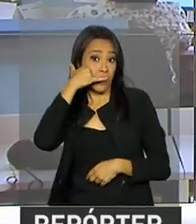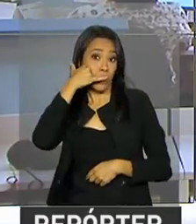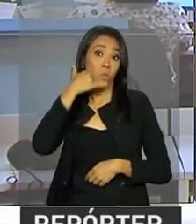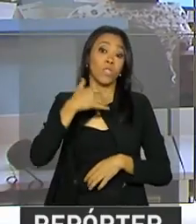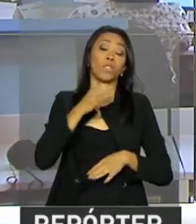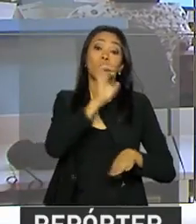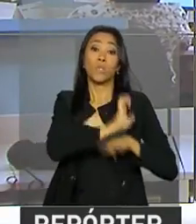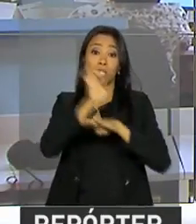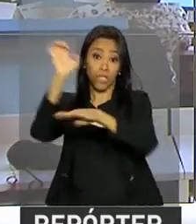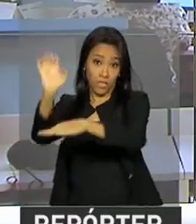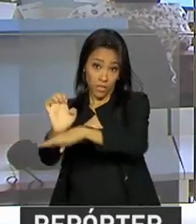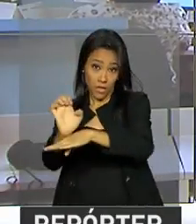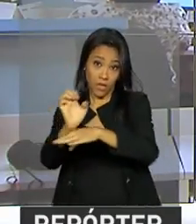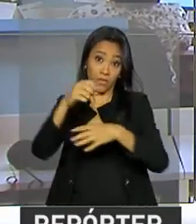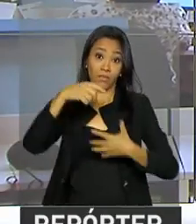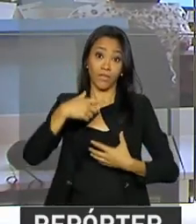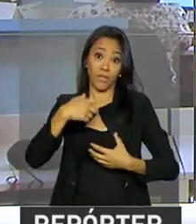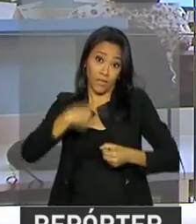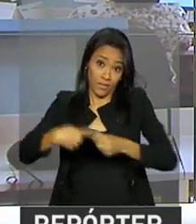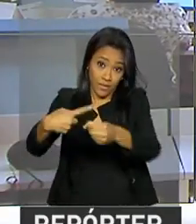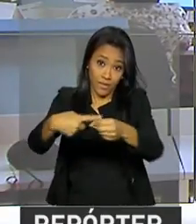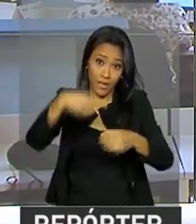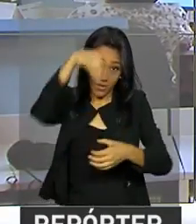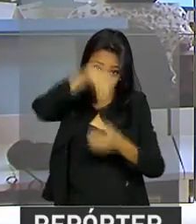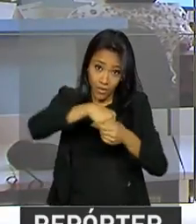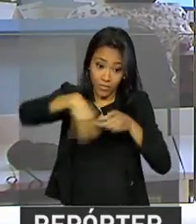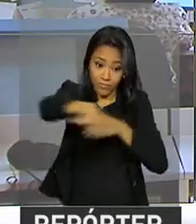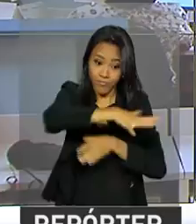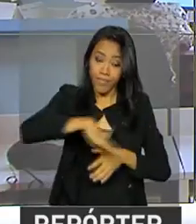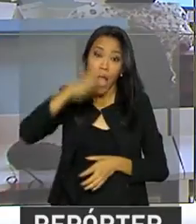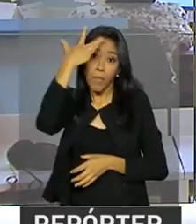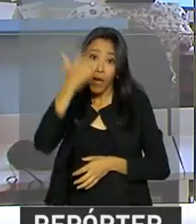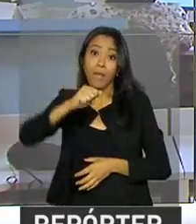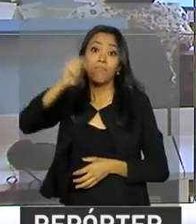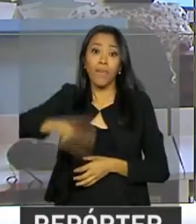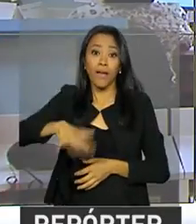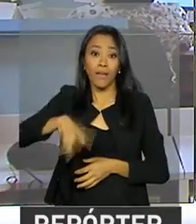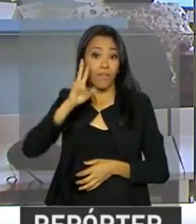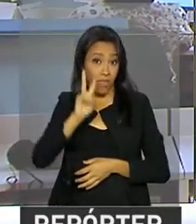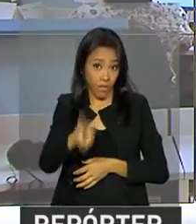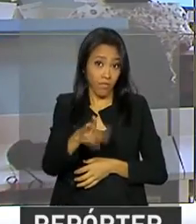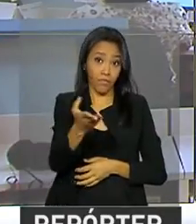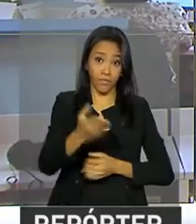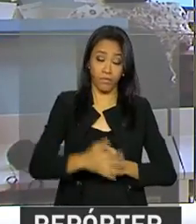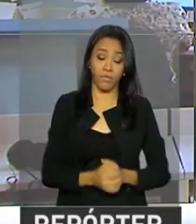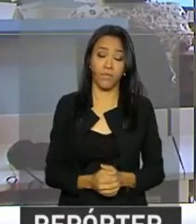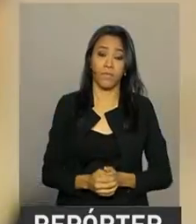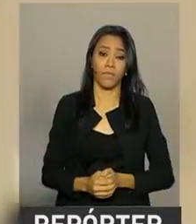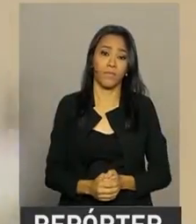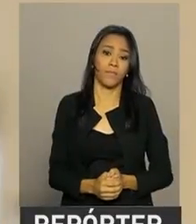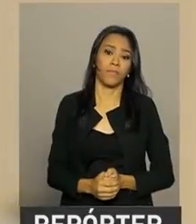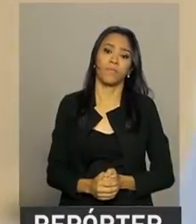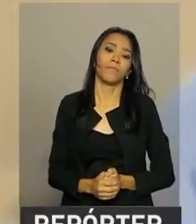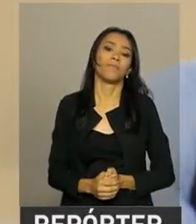interurbanas vão ficar mais baratas a partir de amanhã veja na reportagem de renée pereira